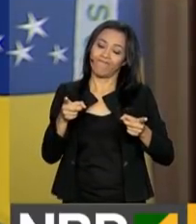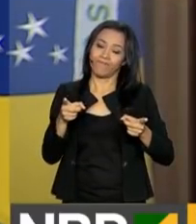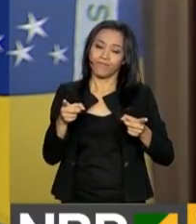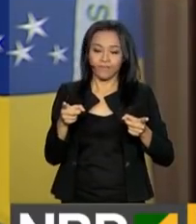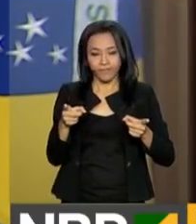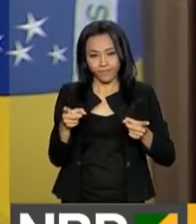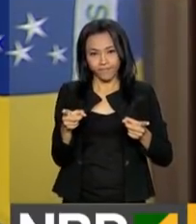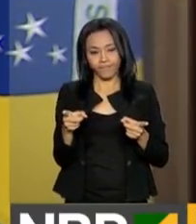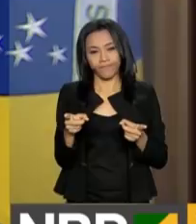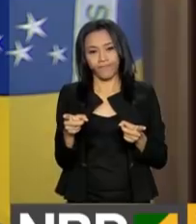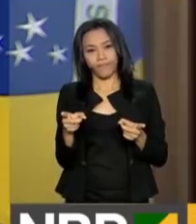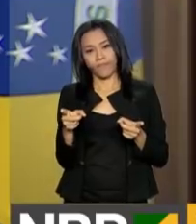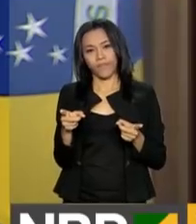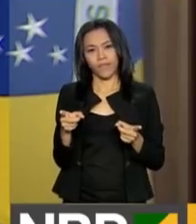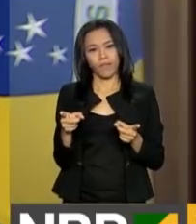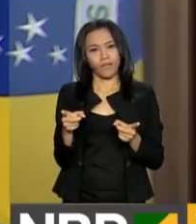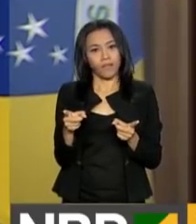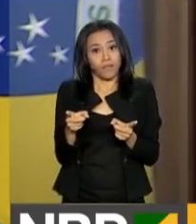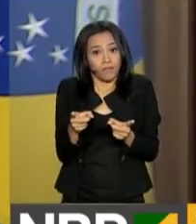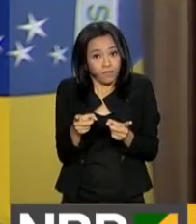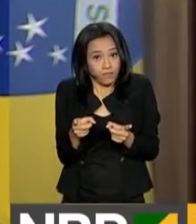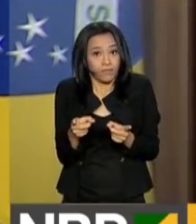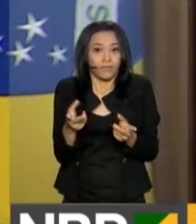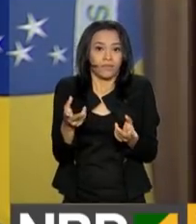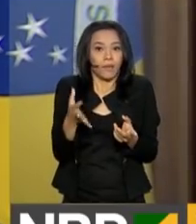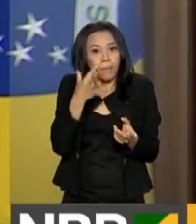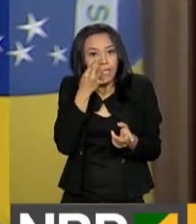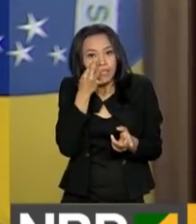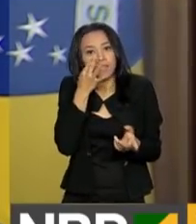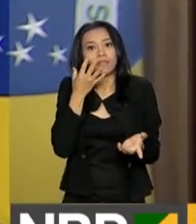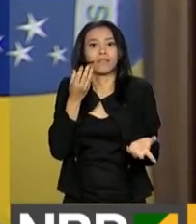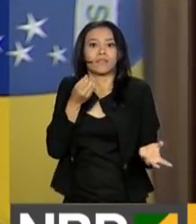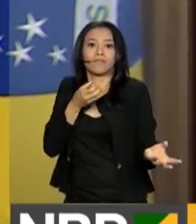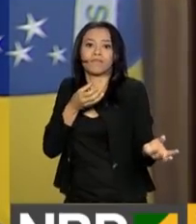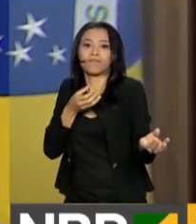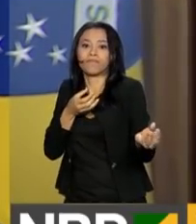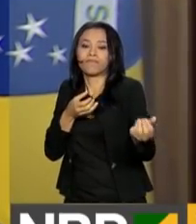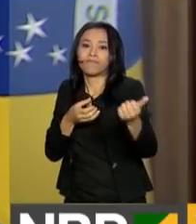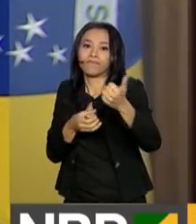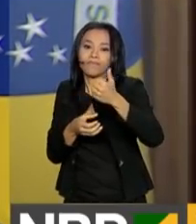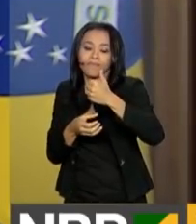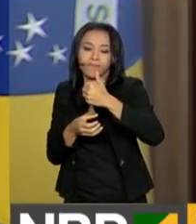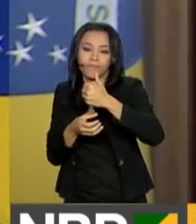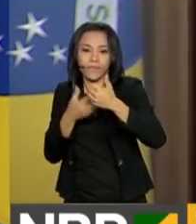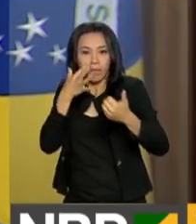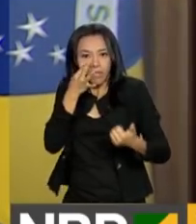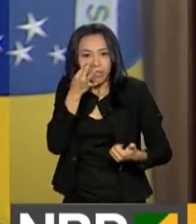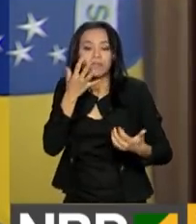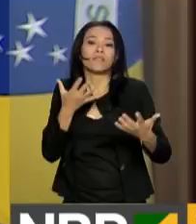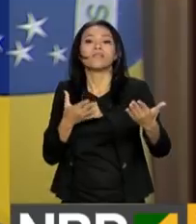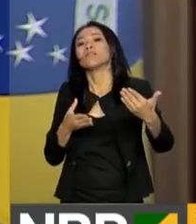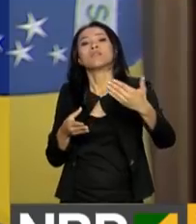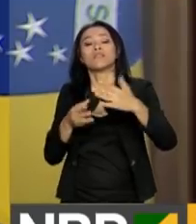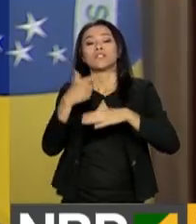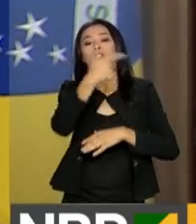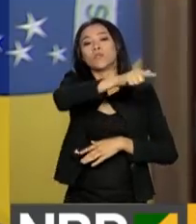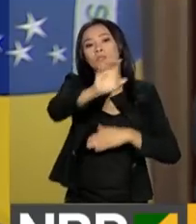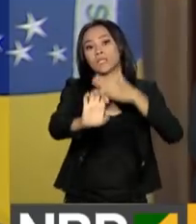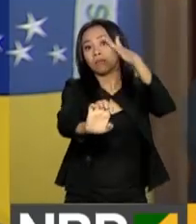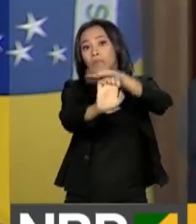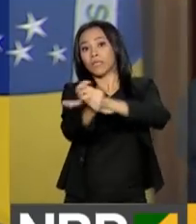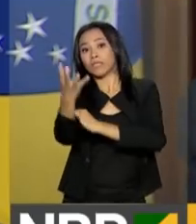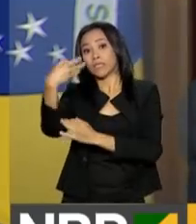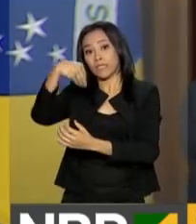mas é aumentar a presença da das ações de natureza privada né na eletrobrás